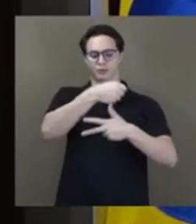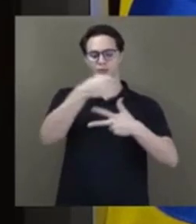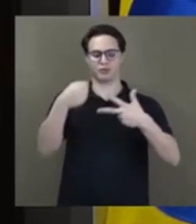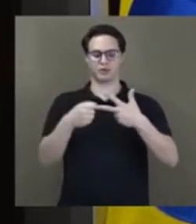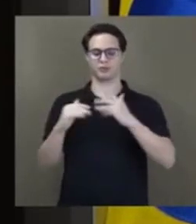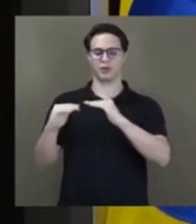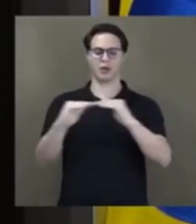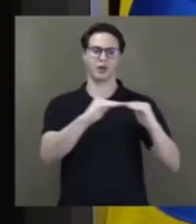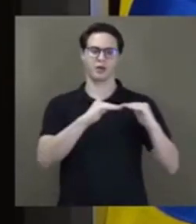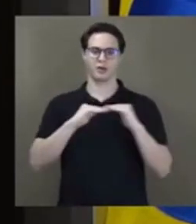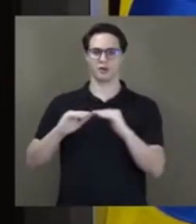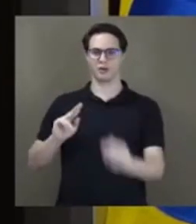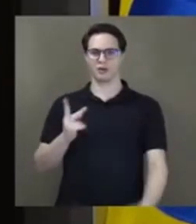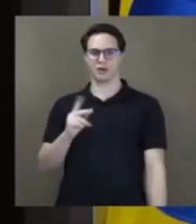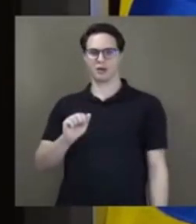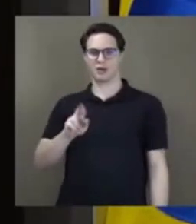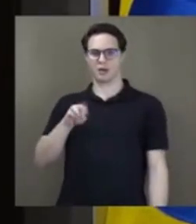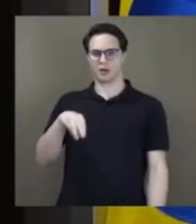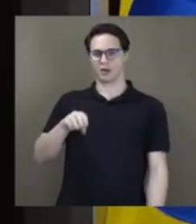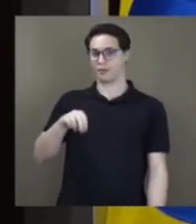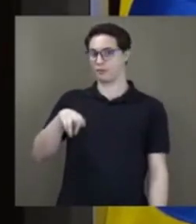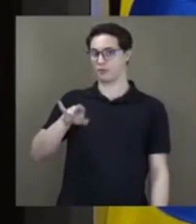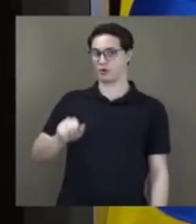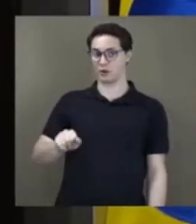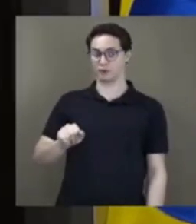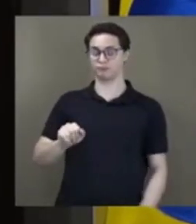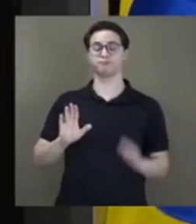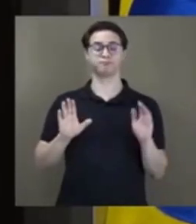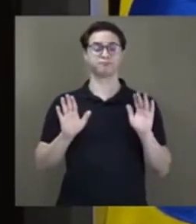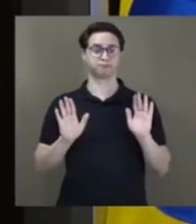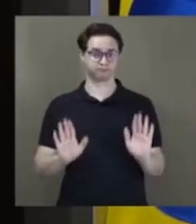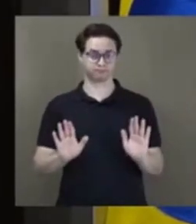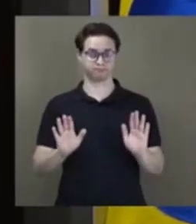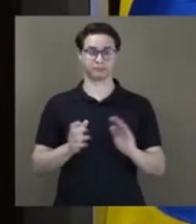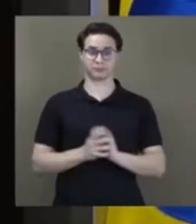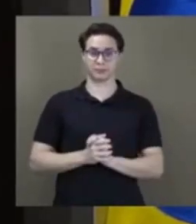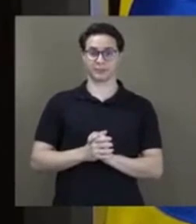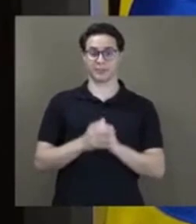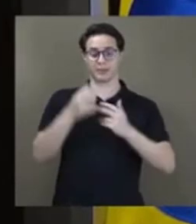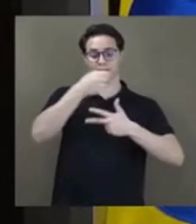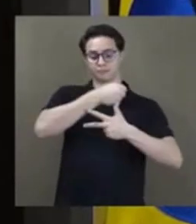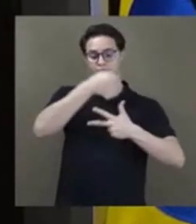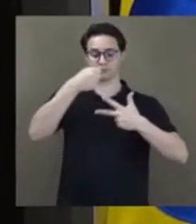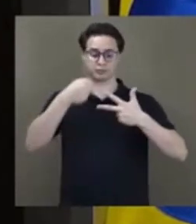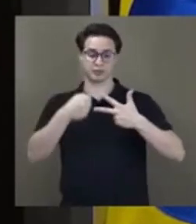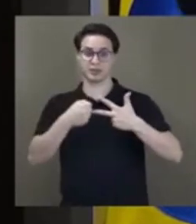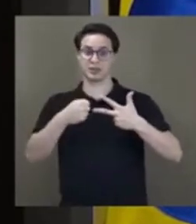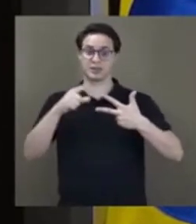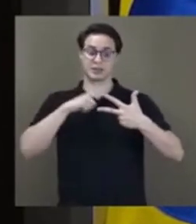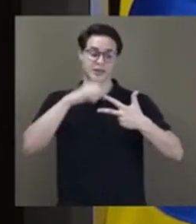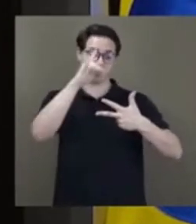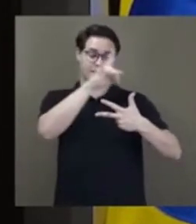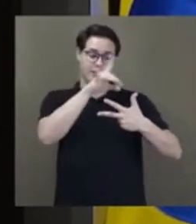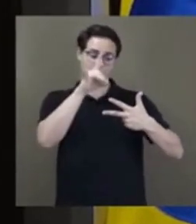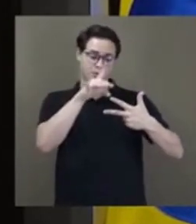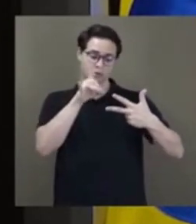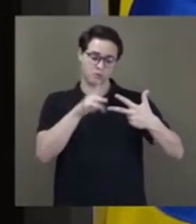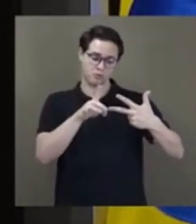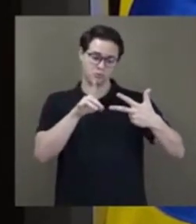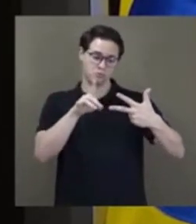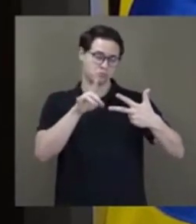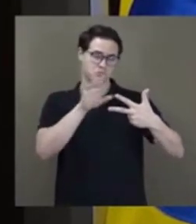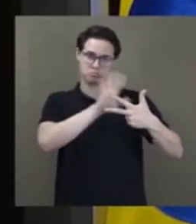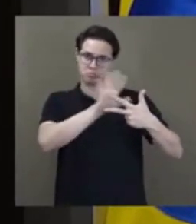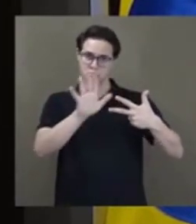Ora, isso não significa dizer que os poderes não tenham, cada um ao seu